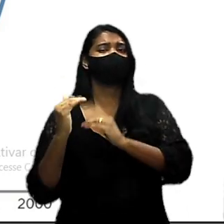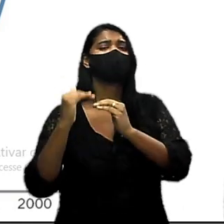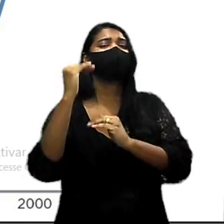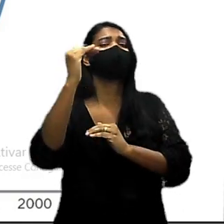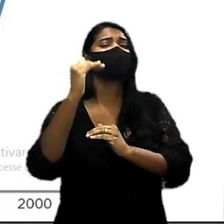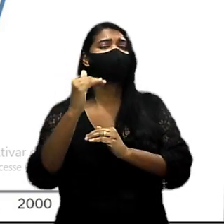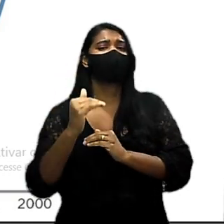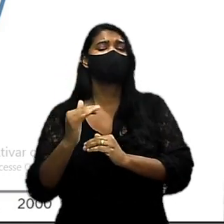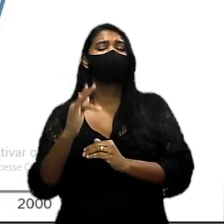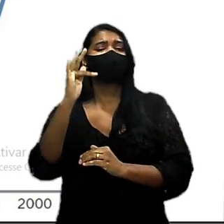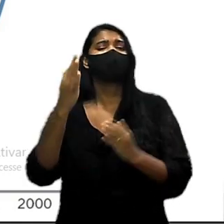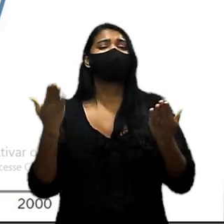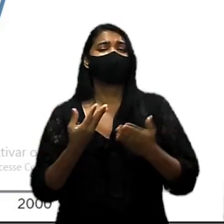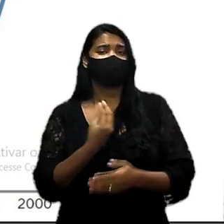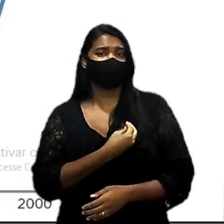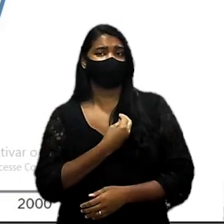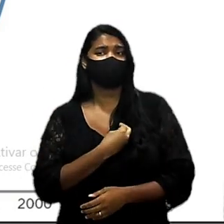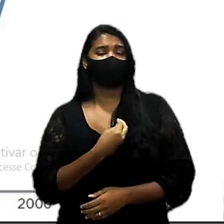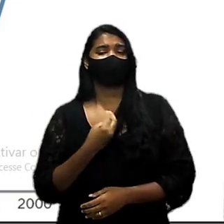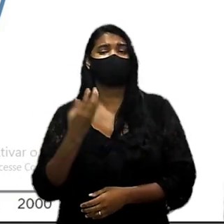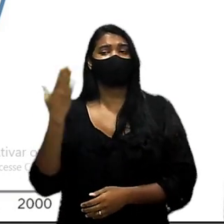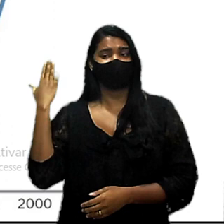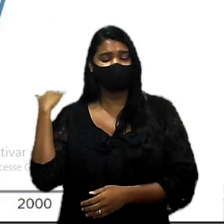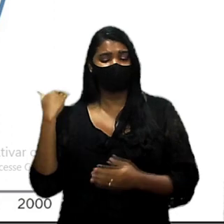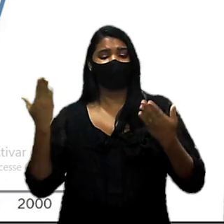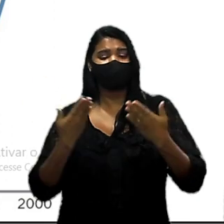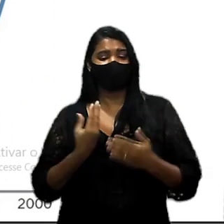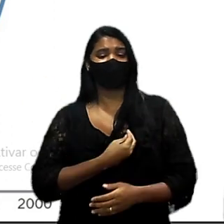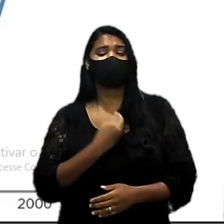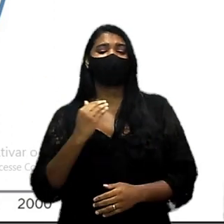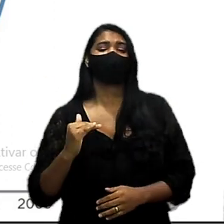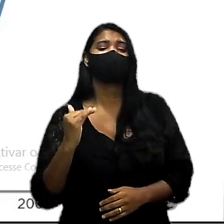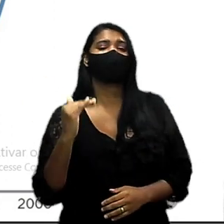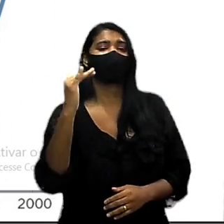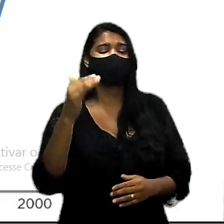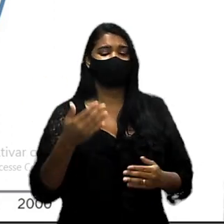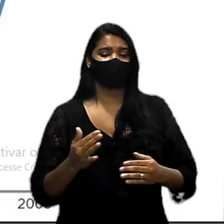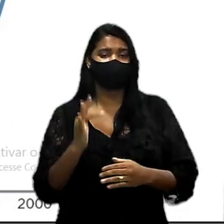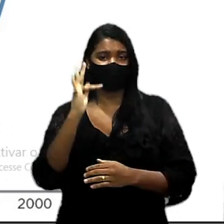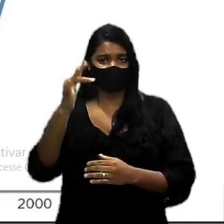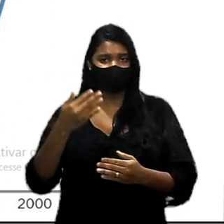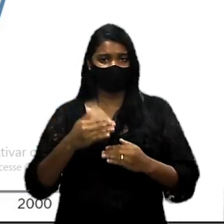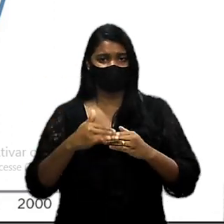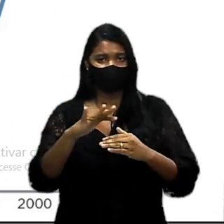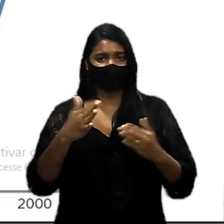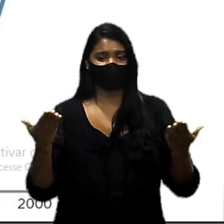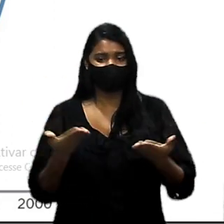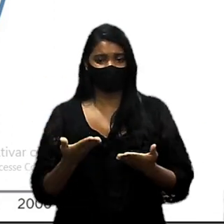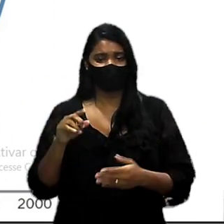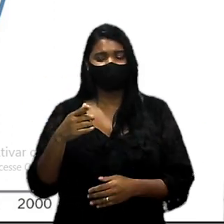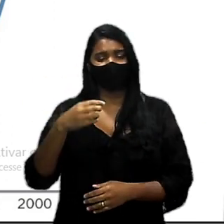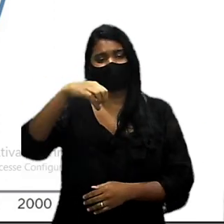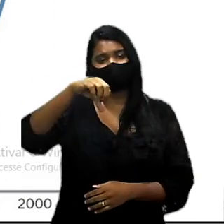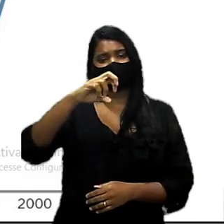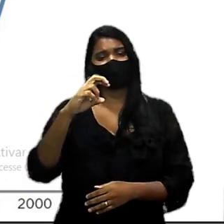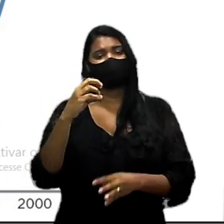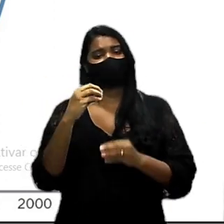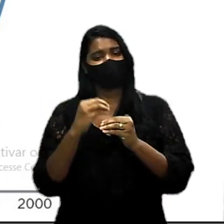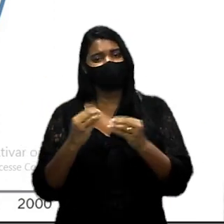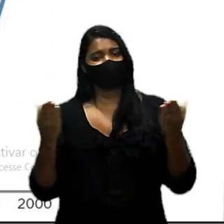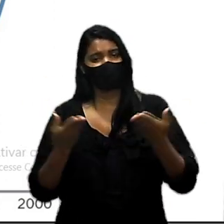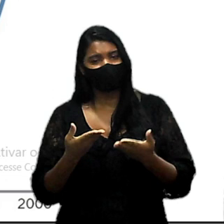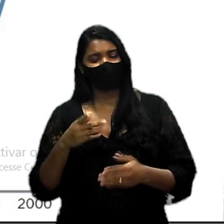já vivenciou, já passou e o que é que a gente vai vivenciar. Só para vocês terem uma ideia, a partir de 1950, a gente